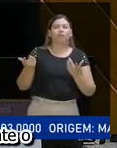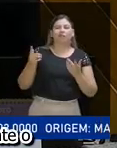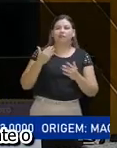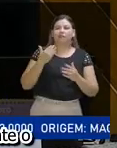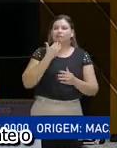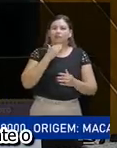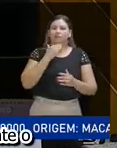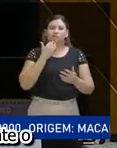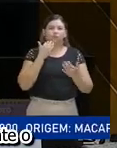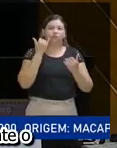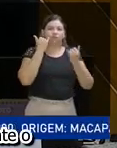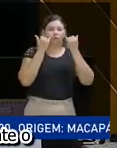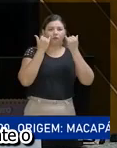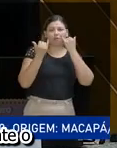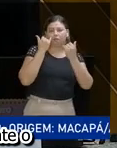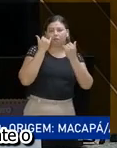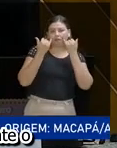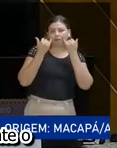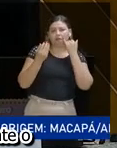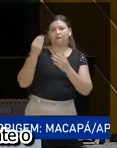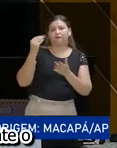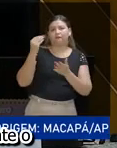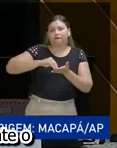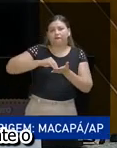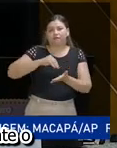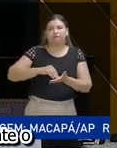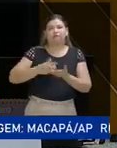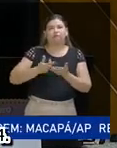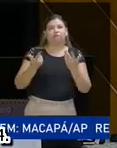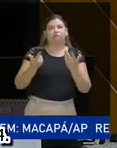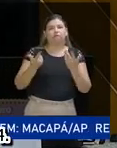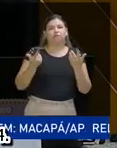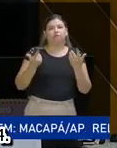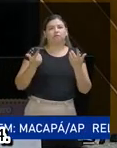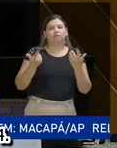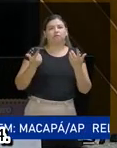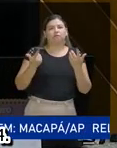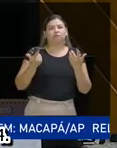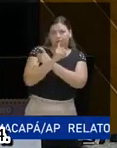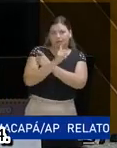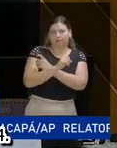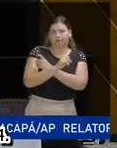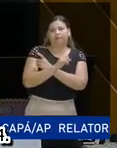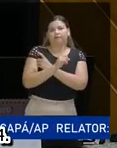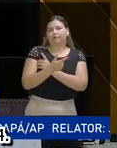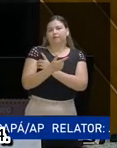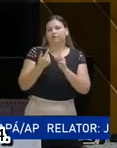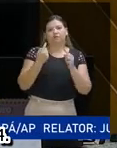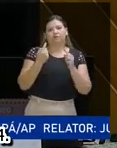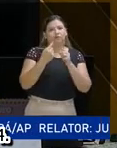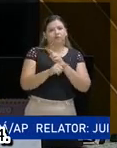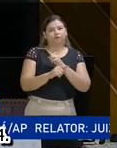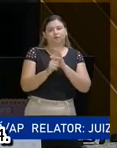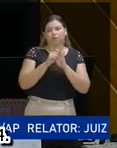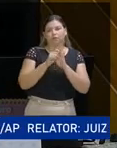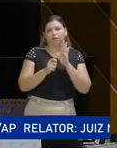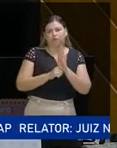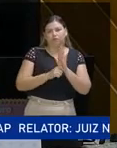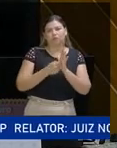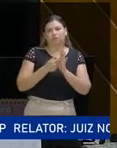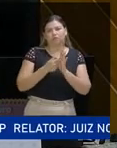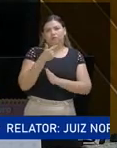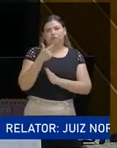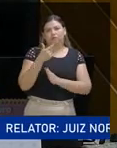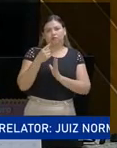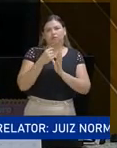não comprometem a integralidade das contas, consoante artigo 45.2 da resolução do TSE, que é a